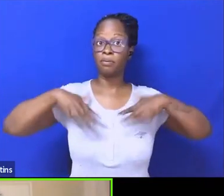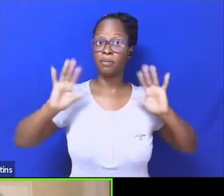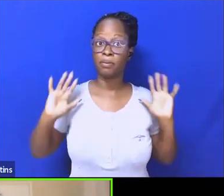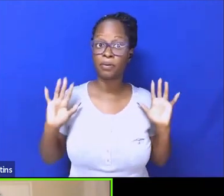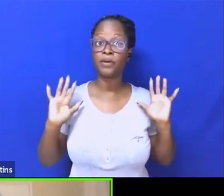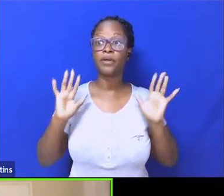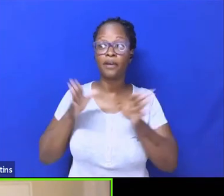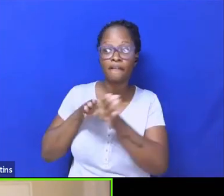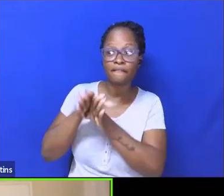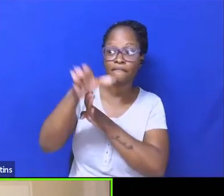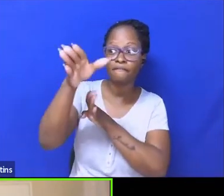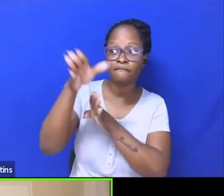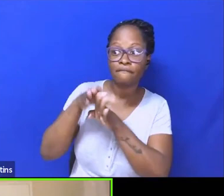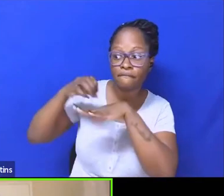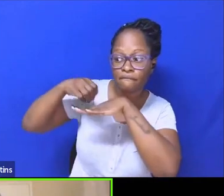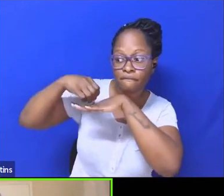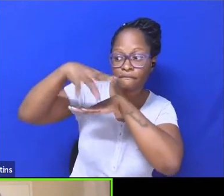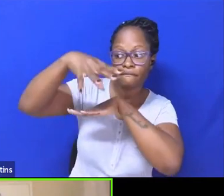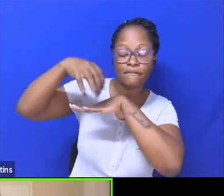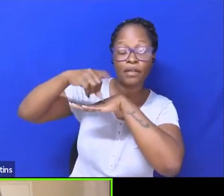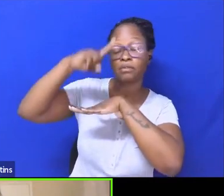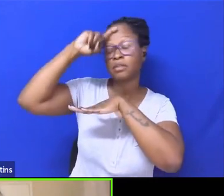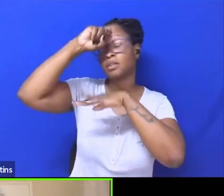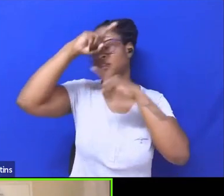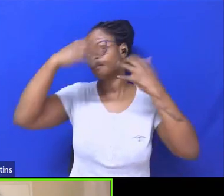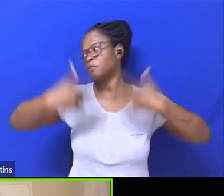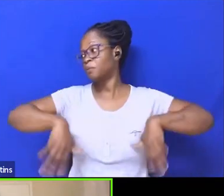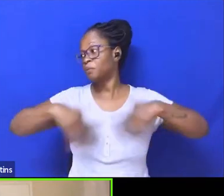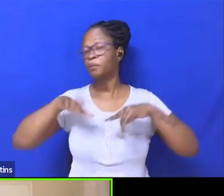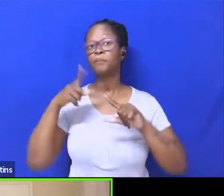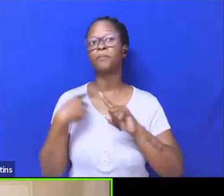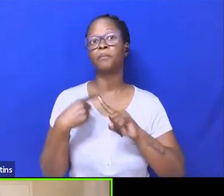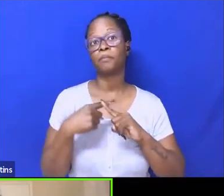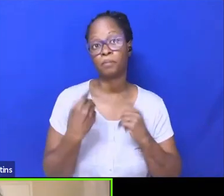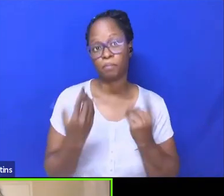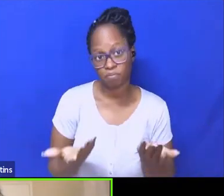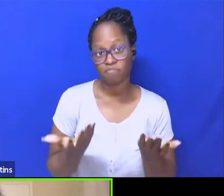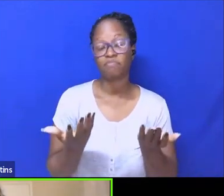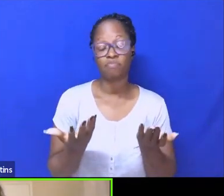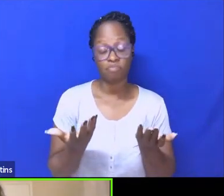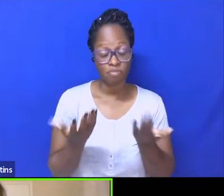se que algo hemos podido fazer aqui